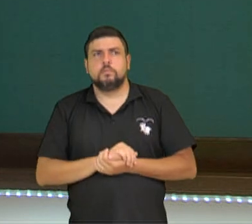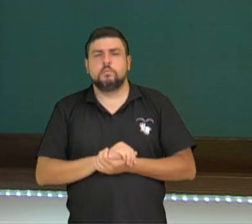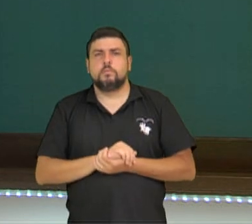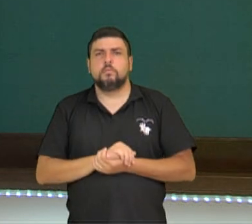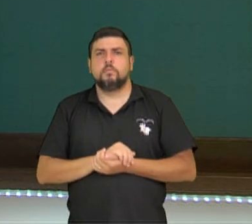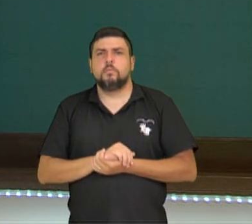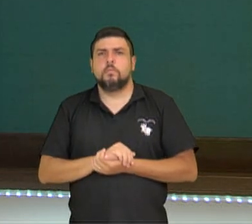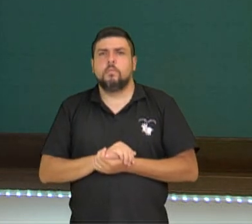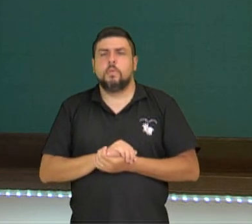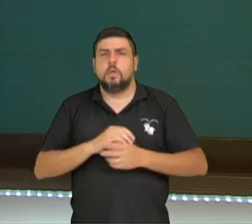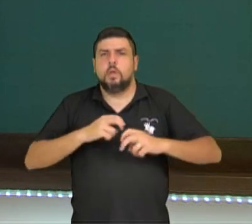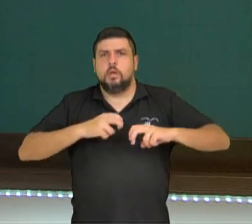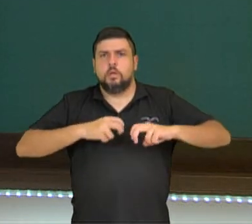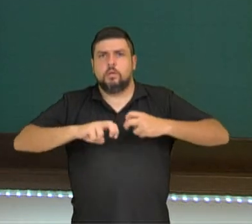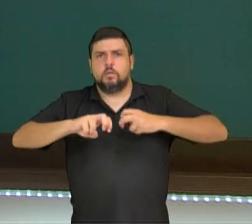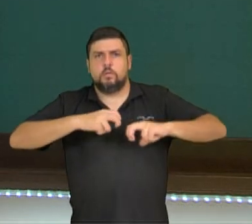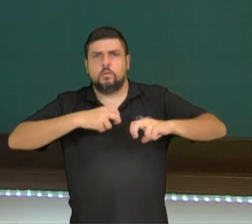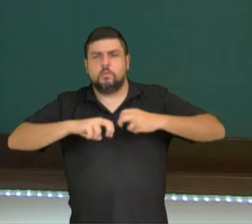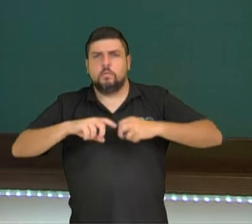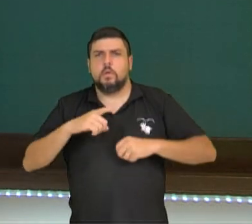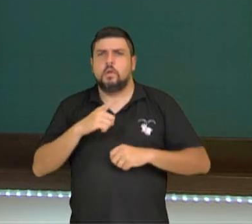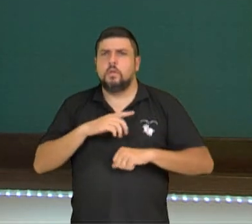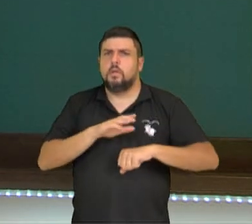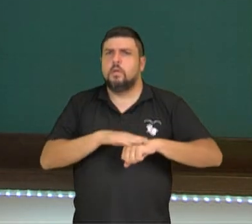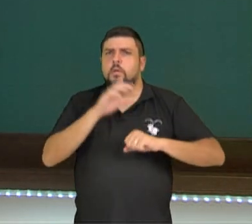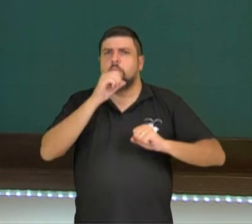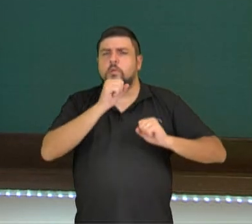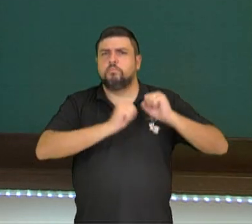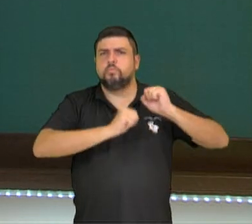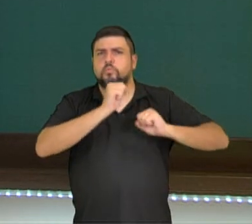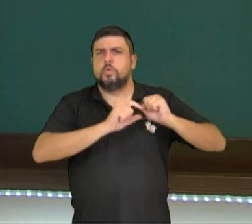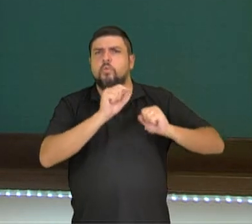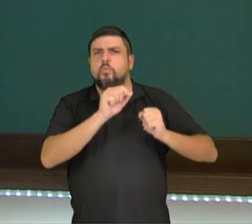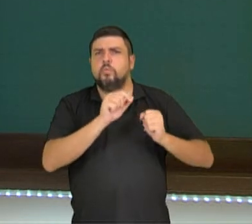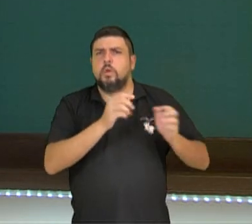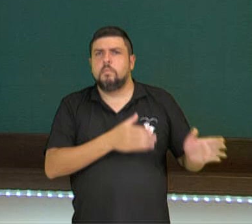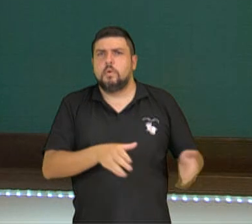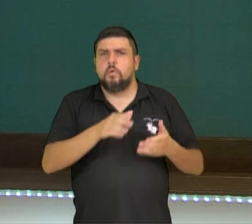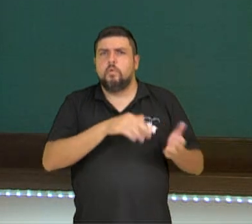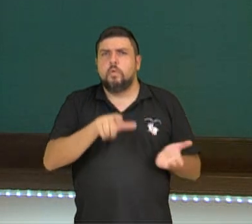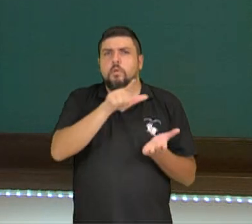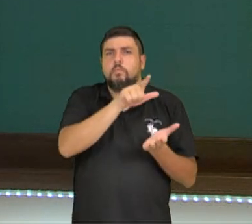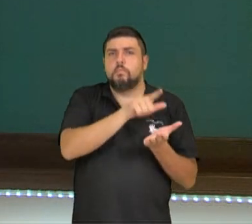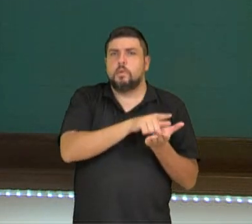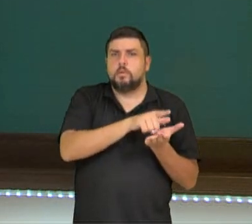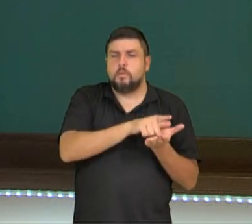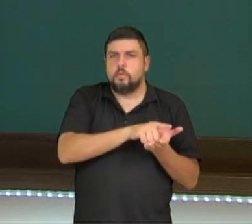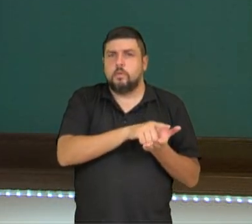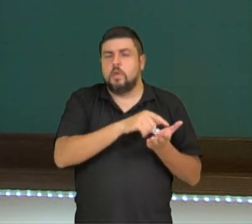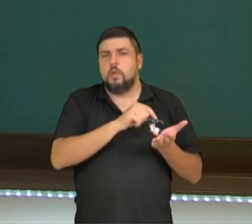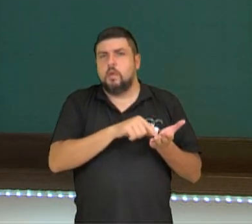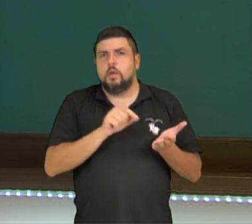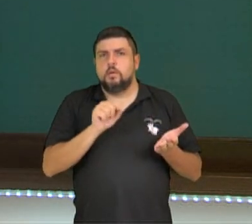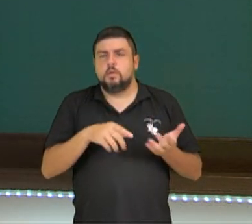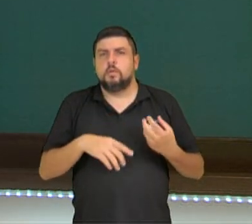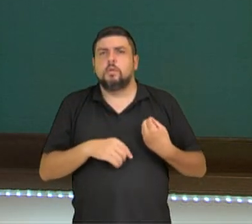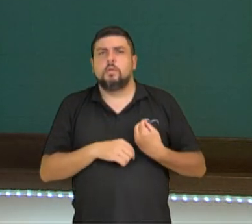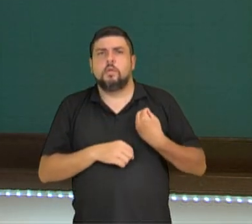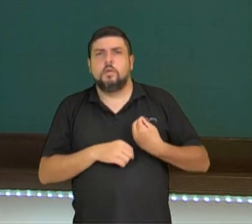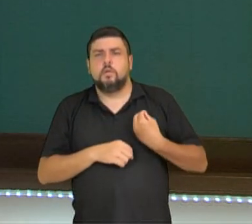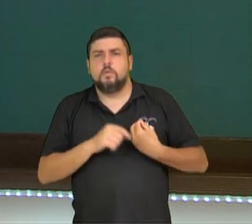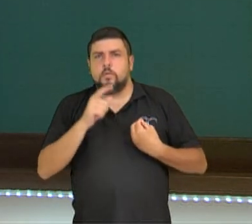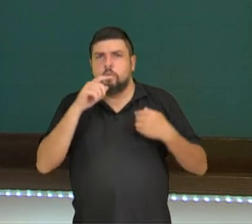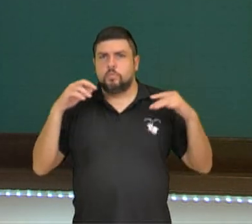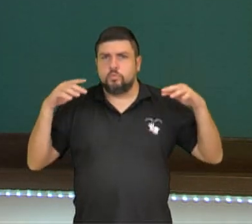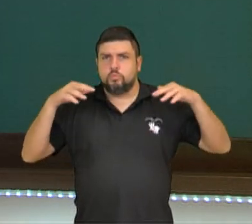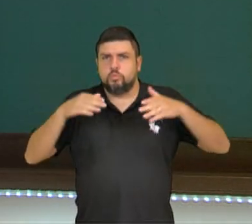em Telêmaco Borba nós temos uma das maiores indústrias de papel e celulose, né, do país, que está na área ali da